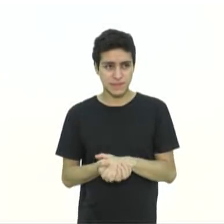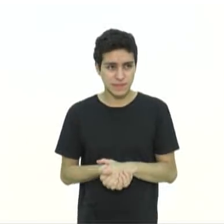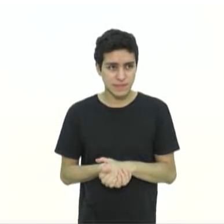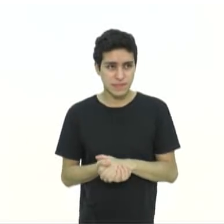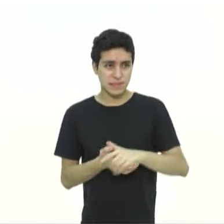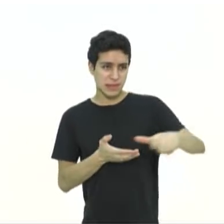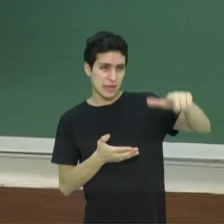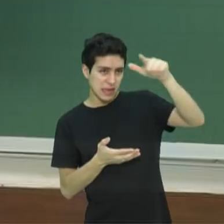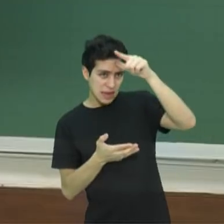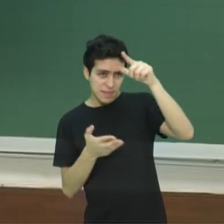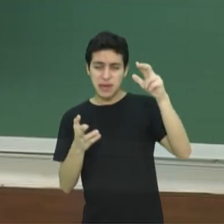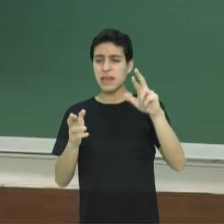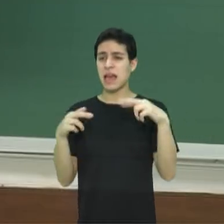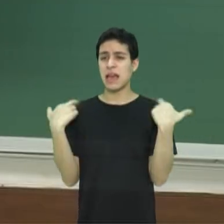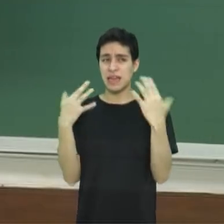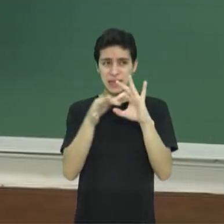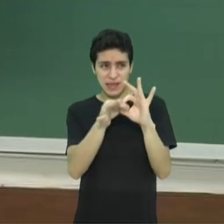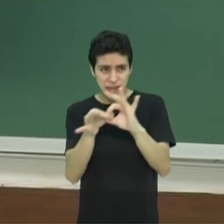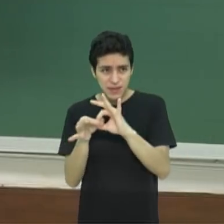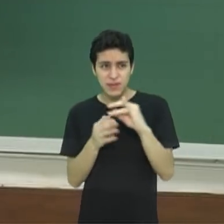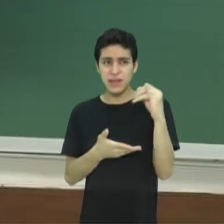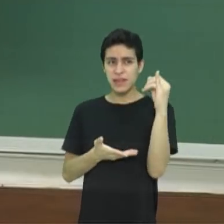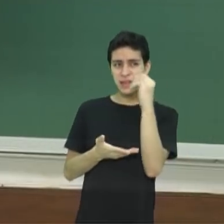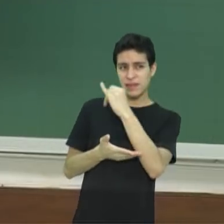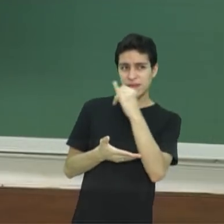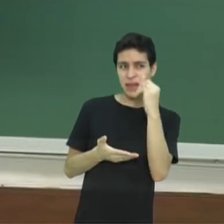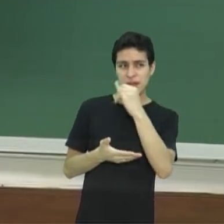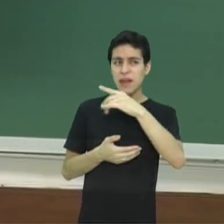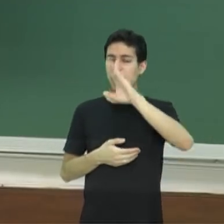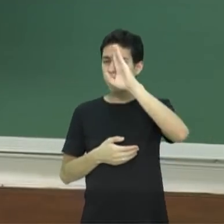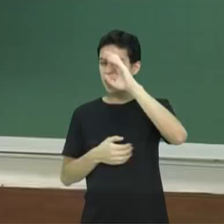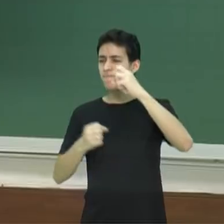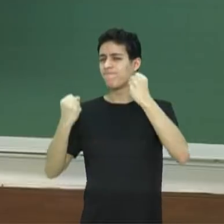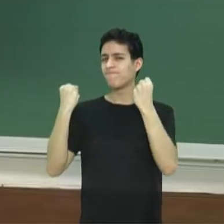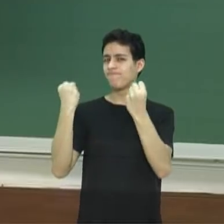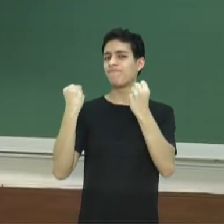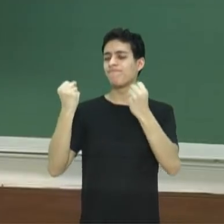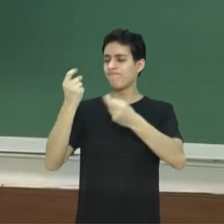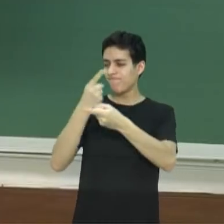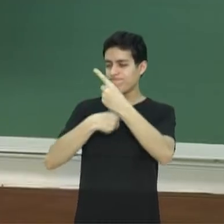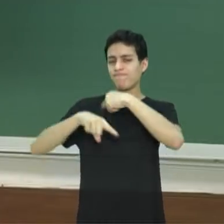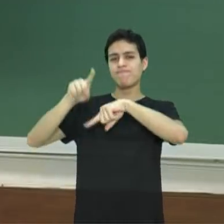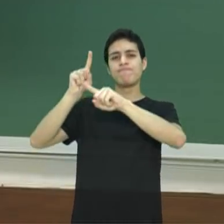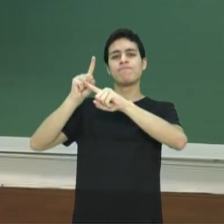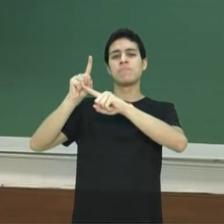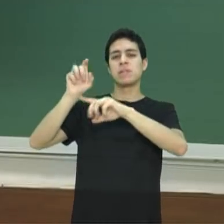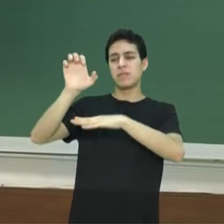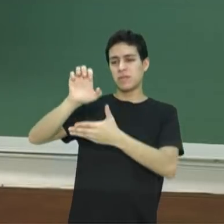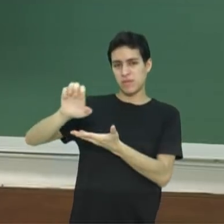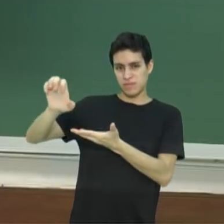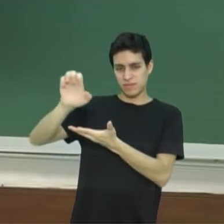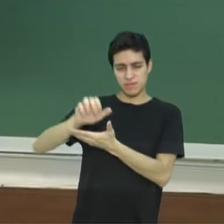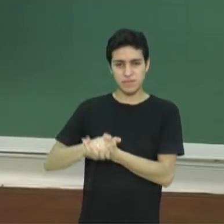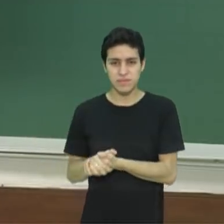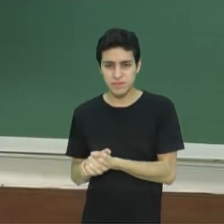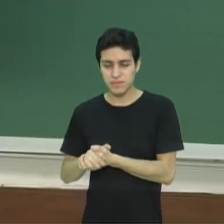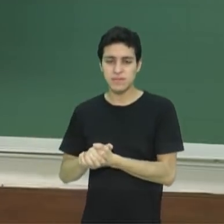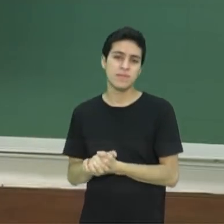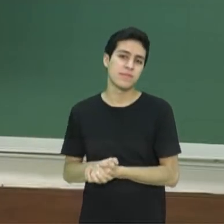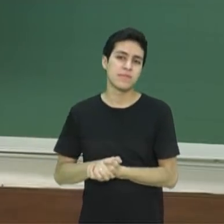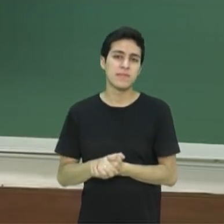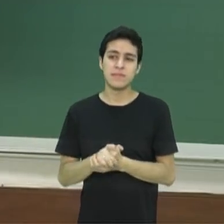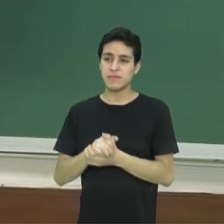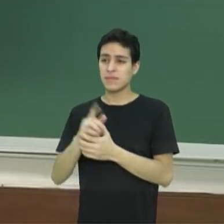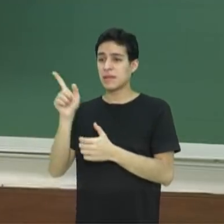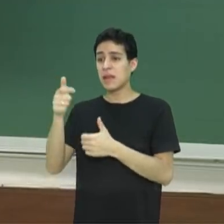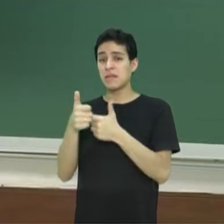Itália são as principais potências econômicas europeias. Vão no mesmo ritmo da maioria aí da